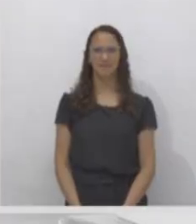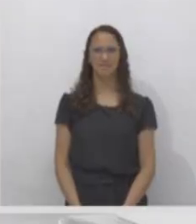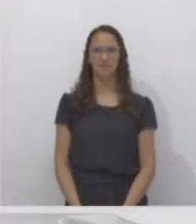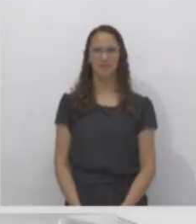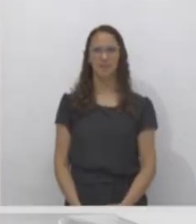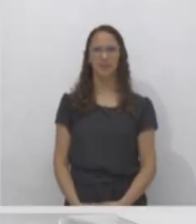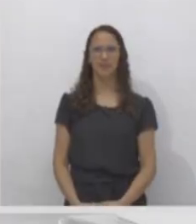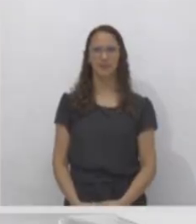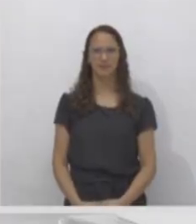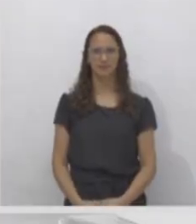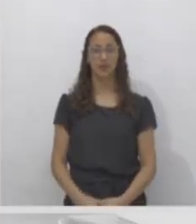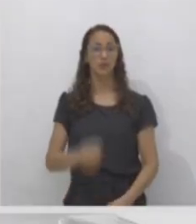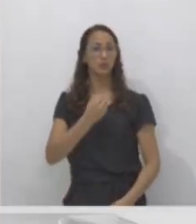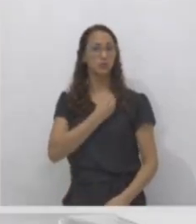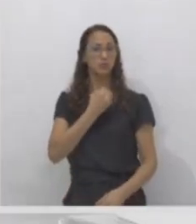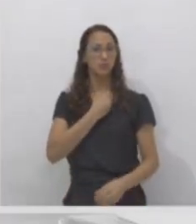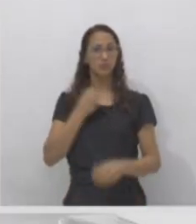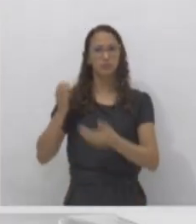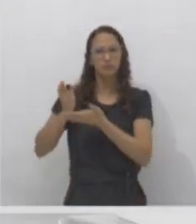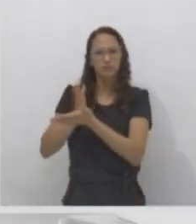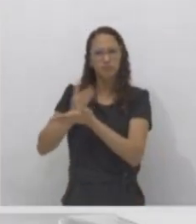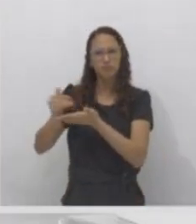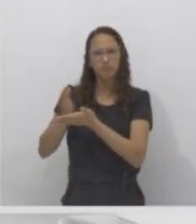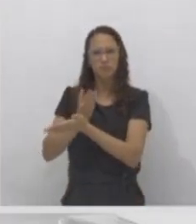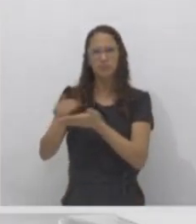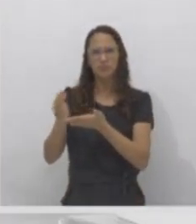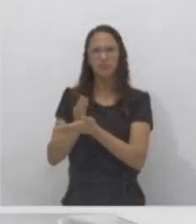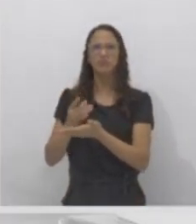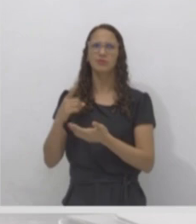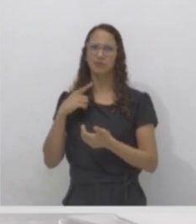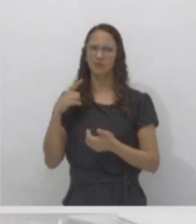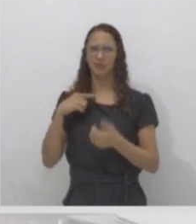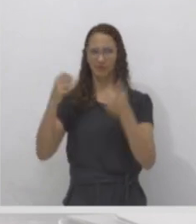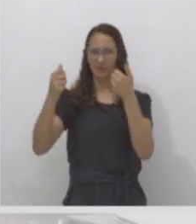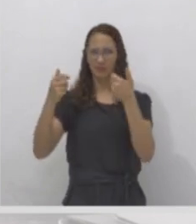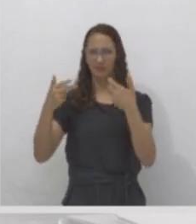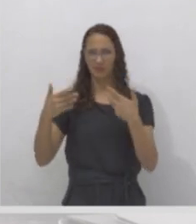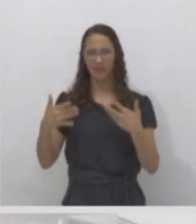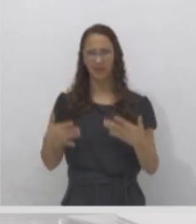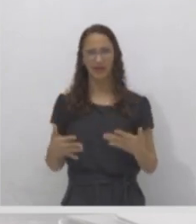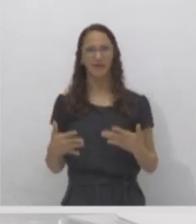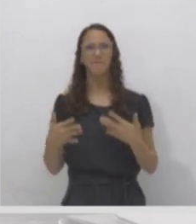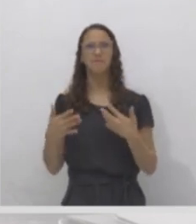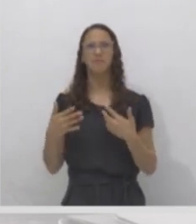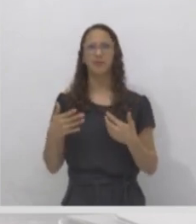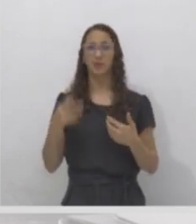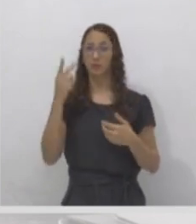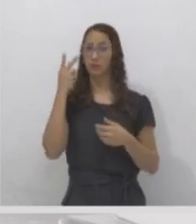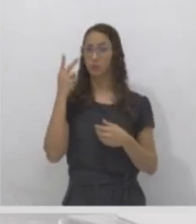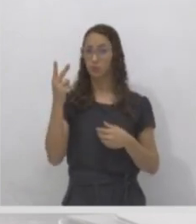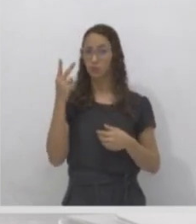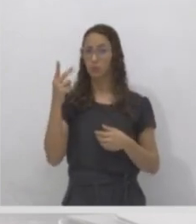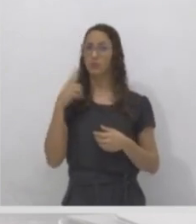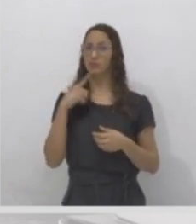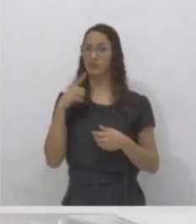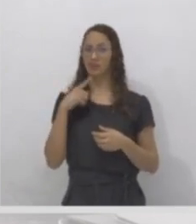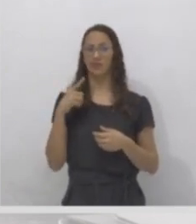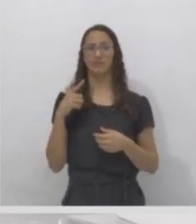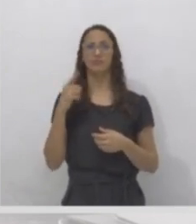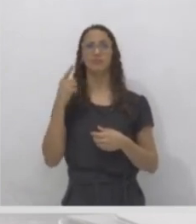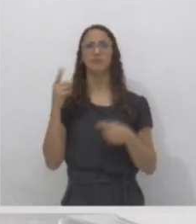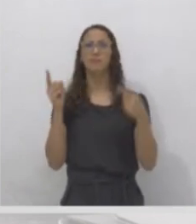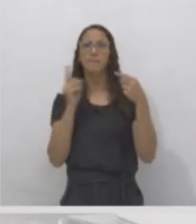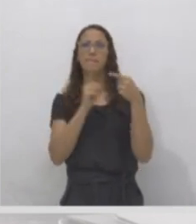Decomposição de números naturais. Eu vou apresentar para vocês 2 formas de decomposição. A primeira